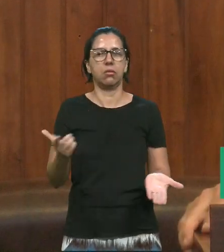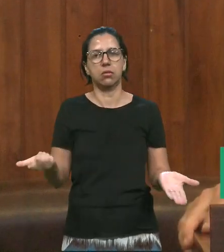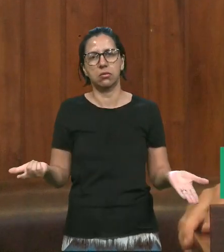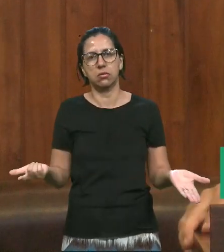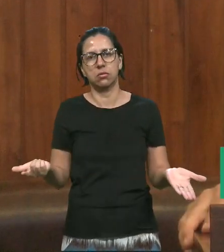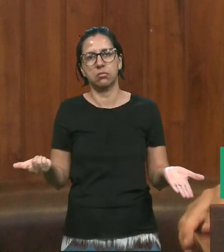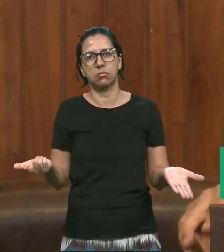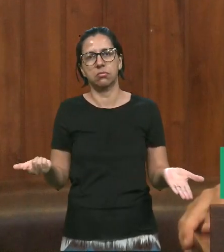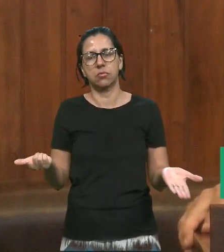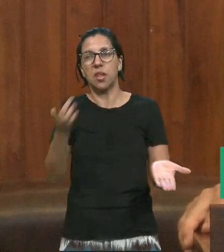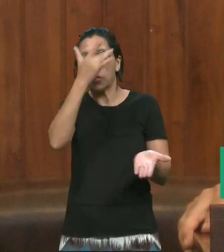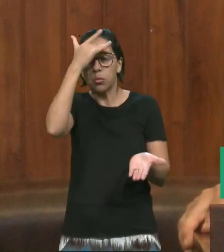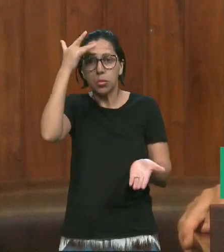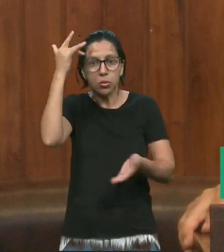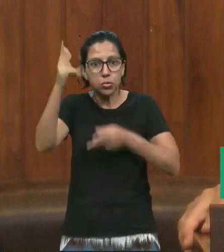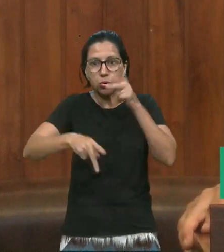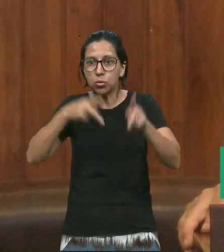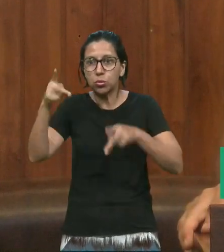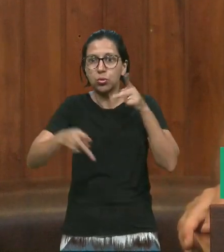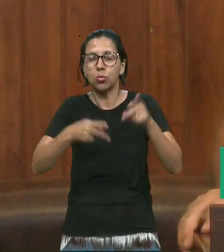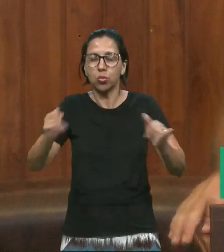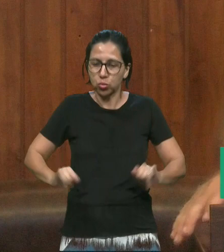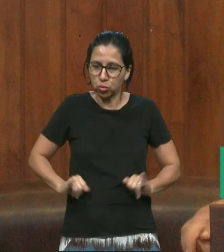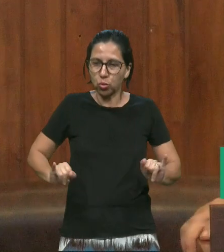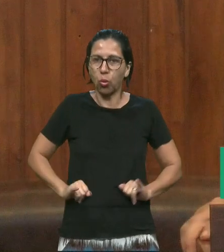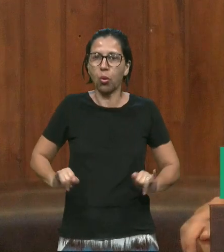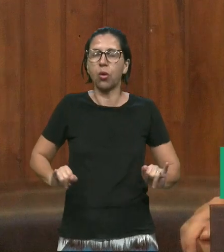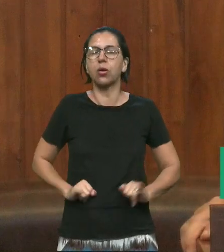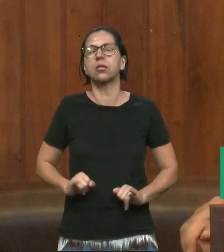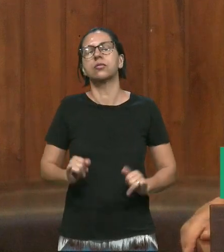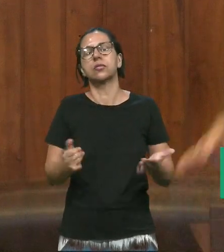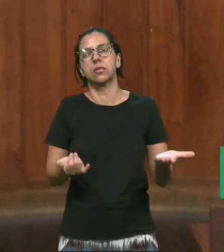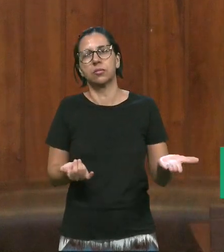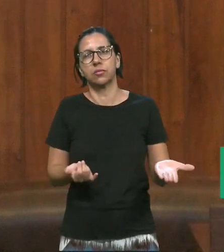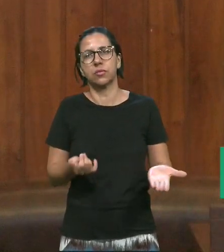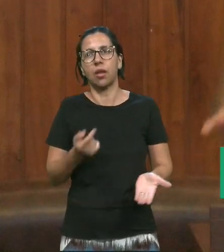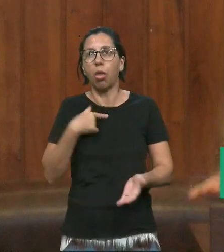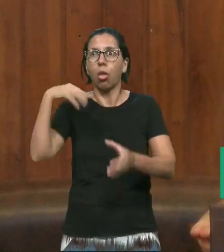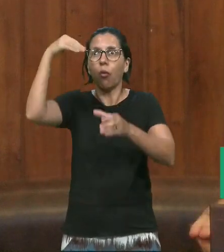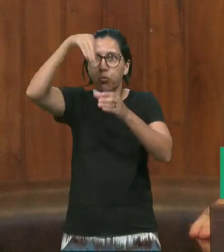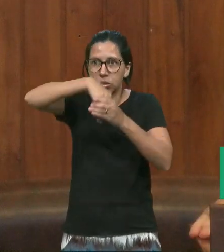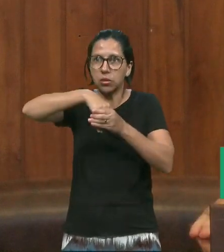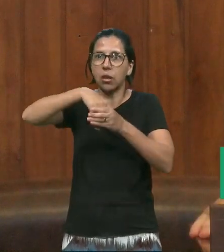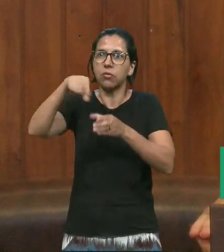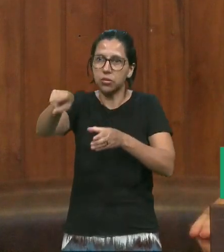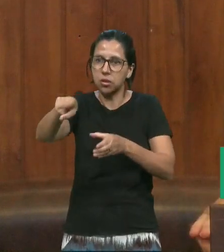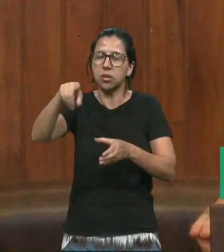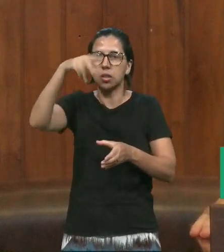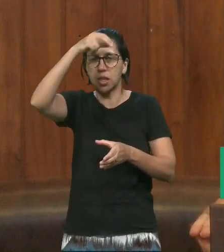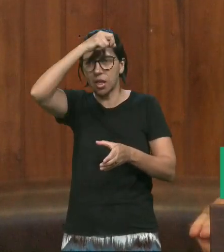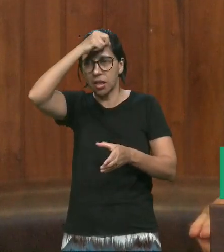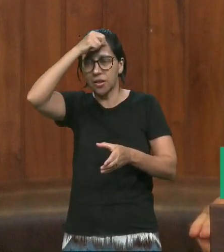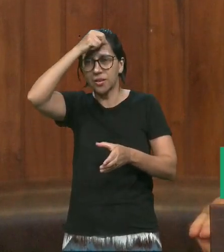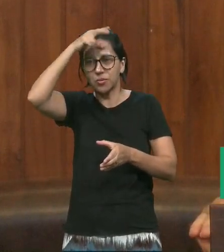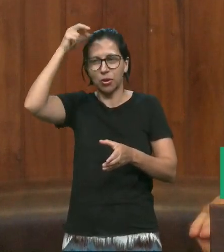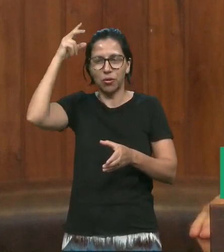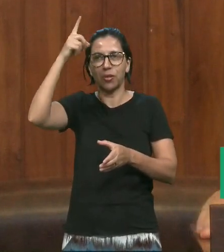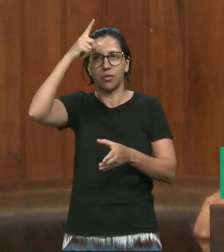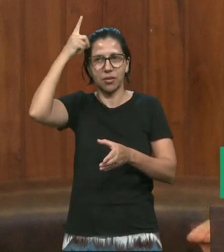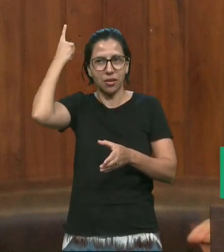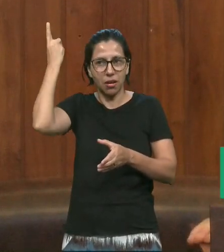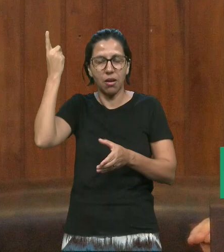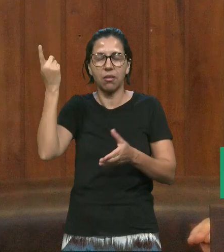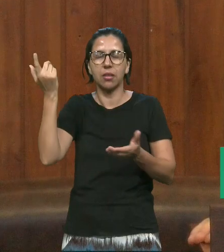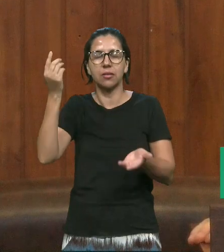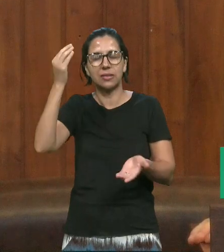rapaz. A população, eu votei em você, me arrependi tanto, cara. Pensando que você ia fazer algo de bom. Ó, tô aqui me redimindo, fazendo a minha